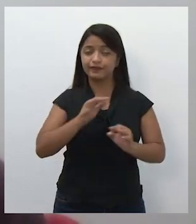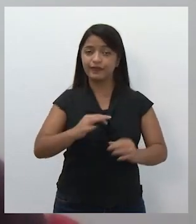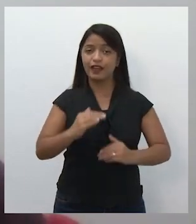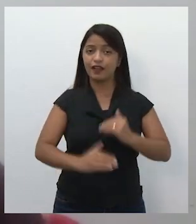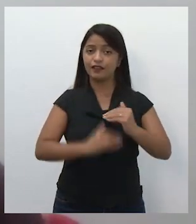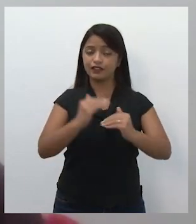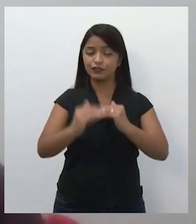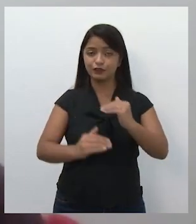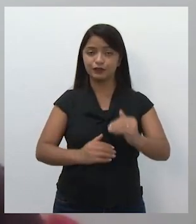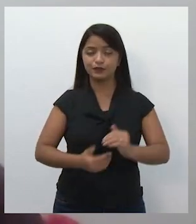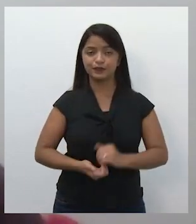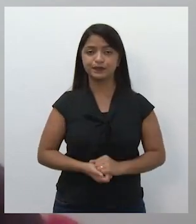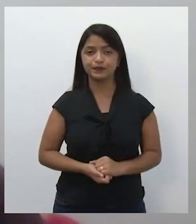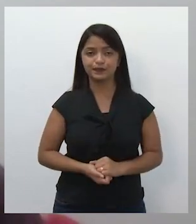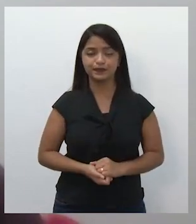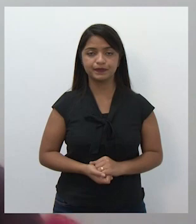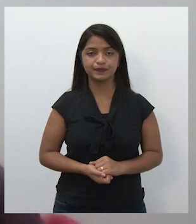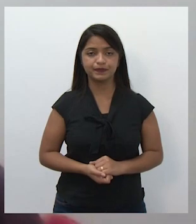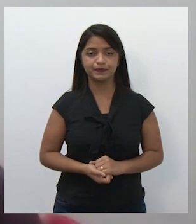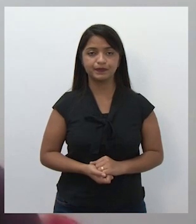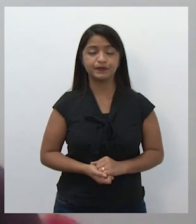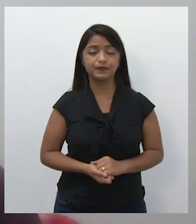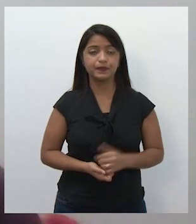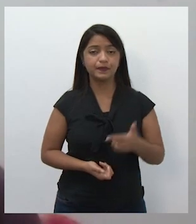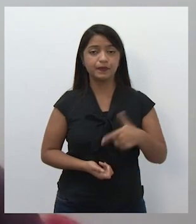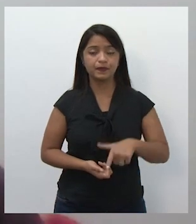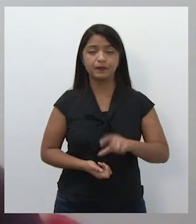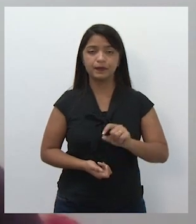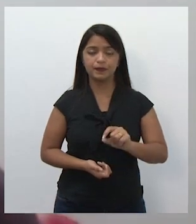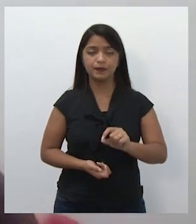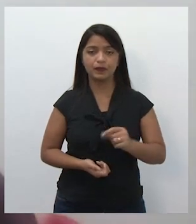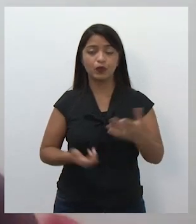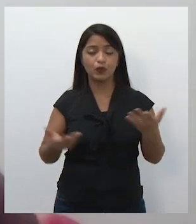uma palavra que aparece muito até nos materiais, a gente vive num mundo